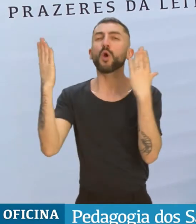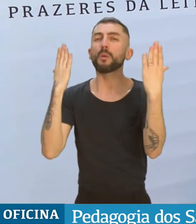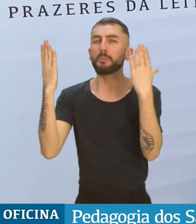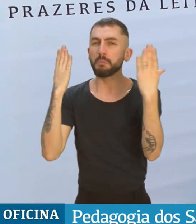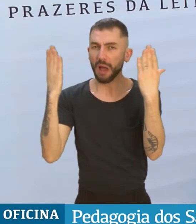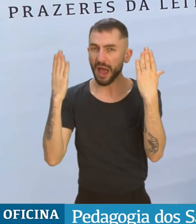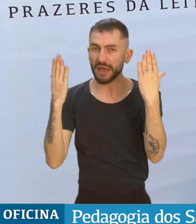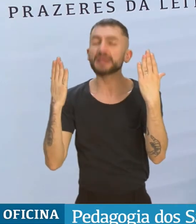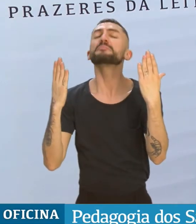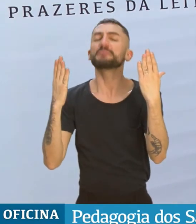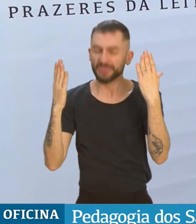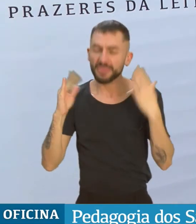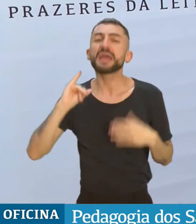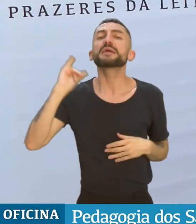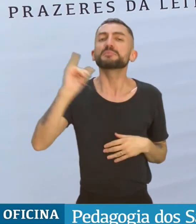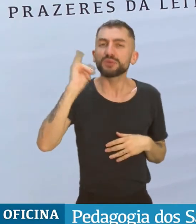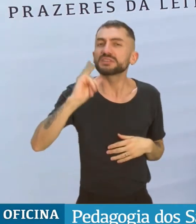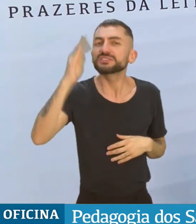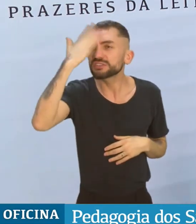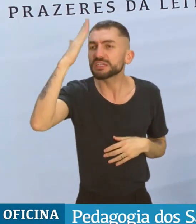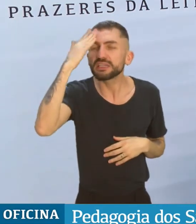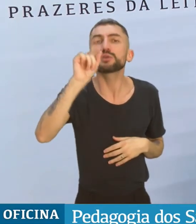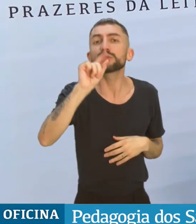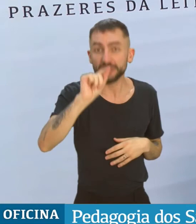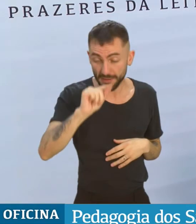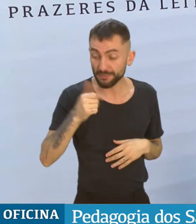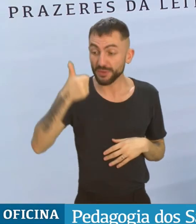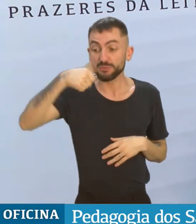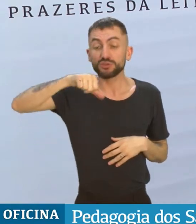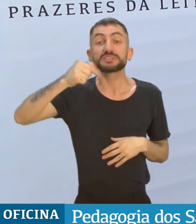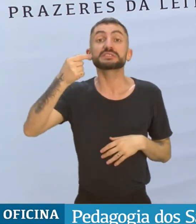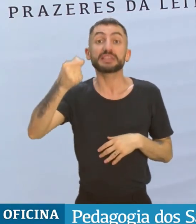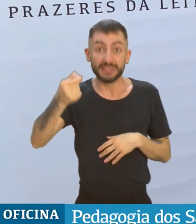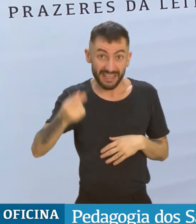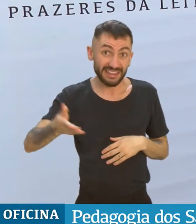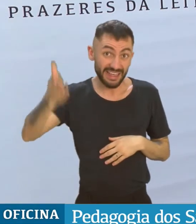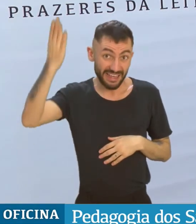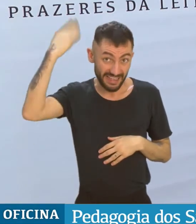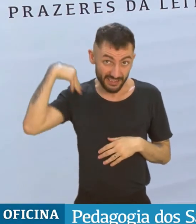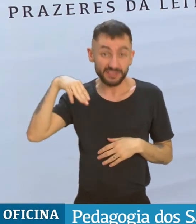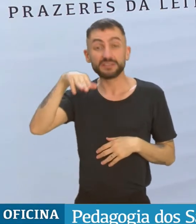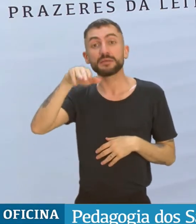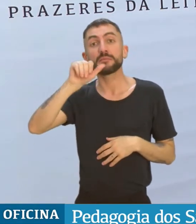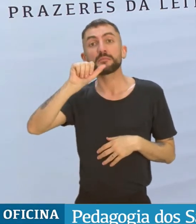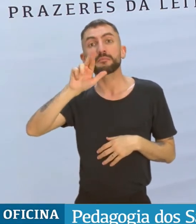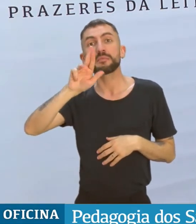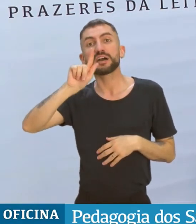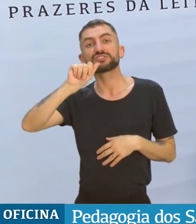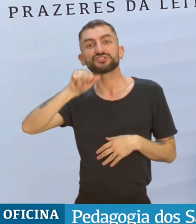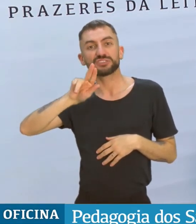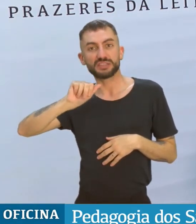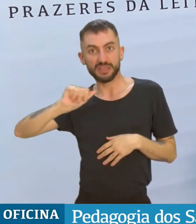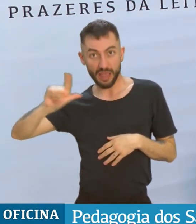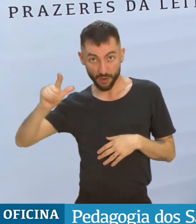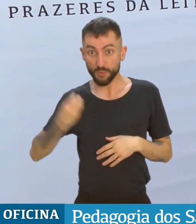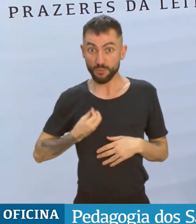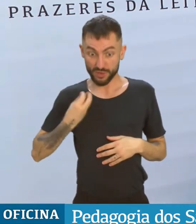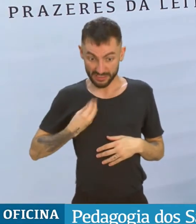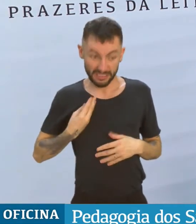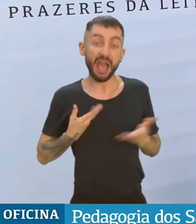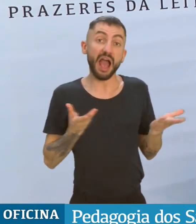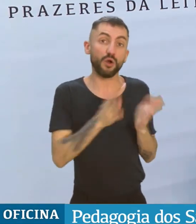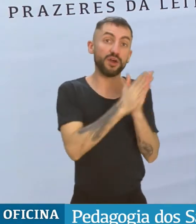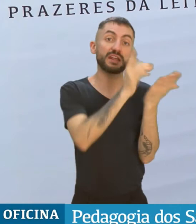mas tem uma diferença que é importante. Lá, poesia marginal, aqui, literatura marginal.